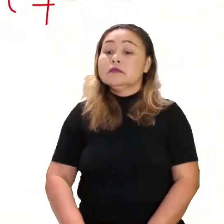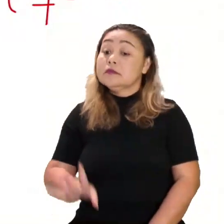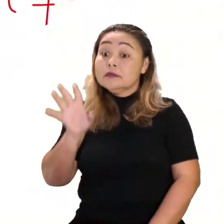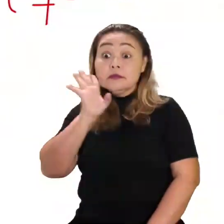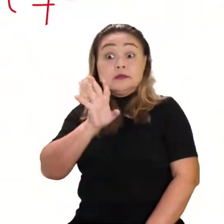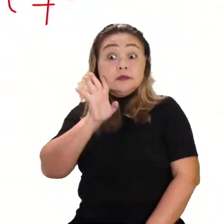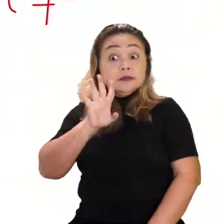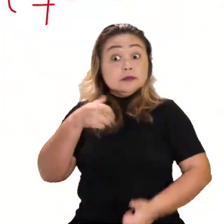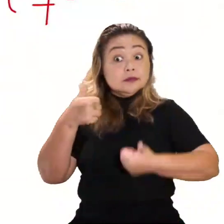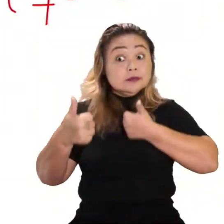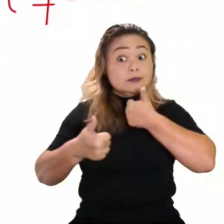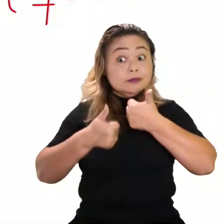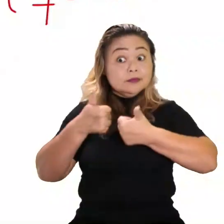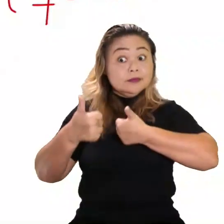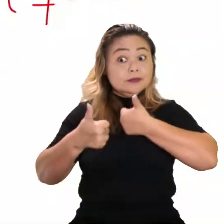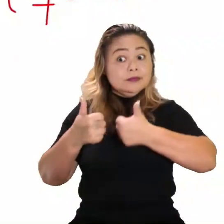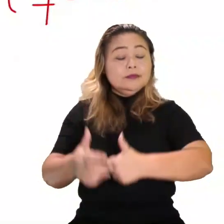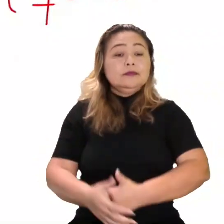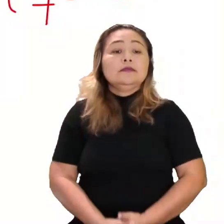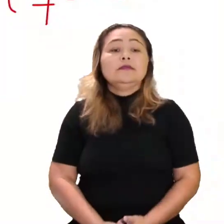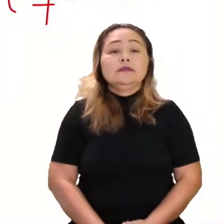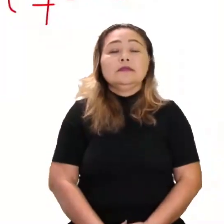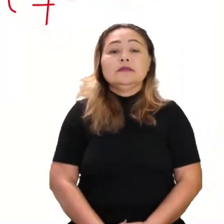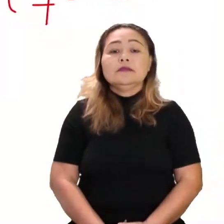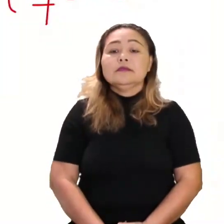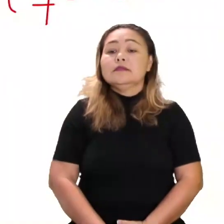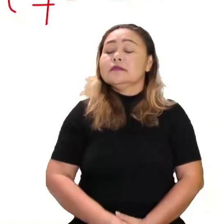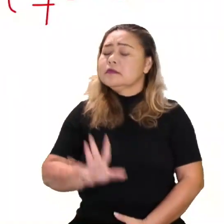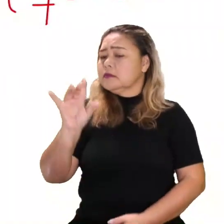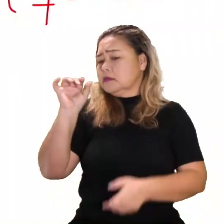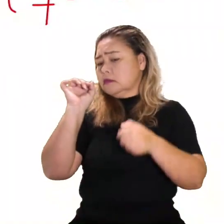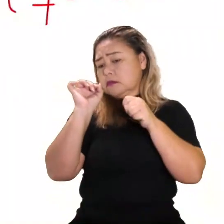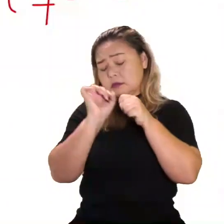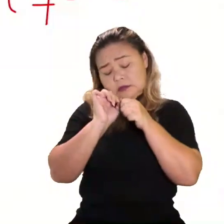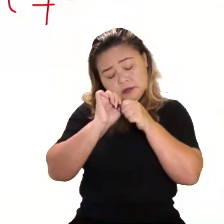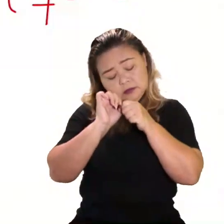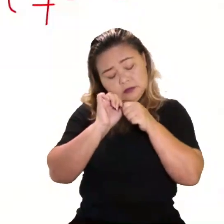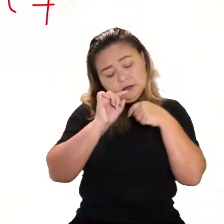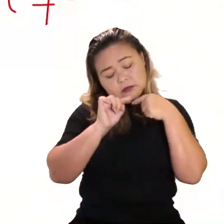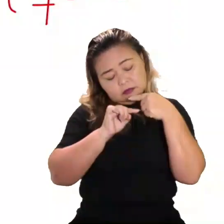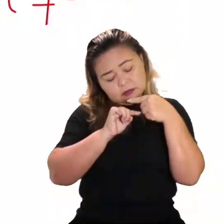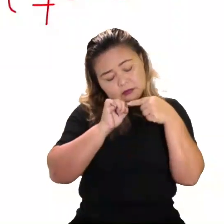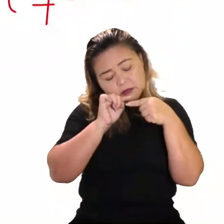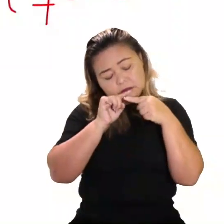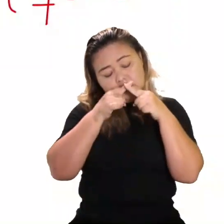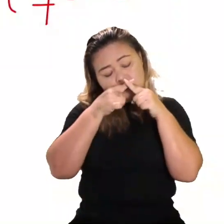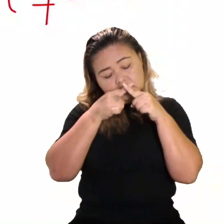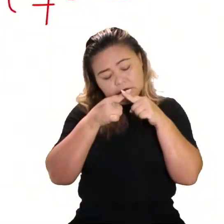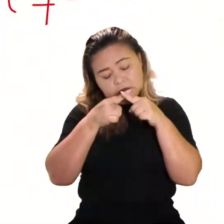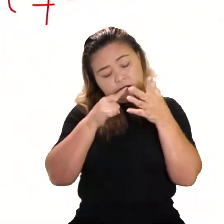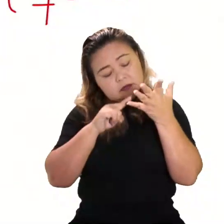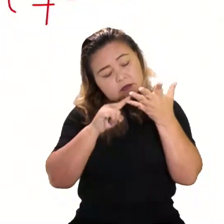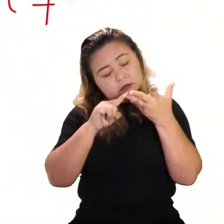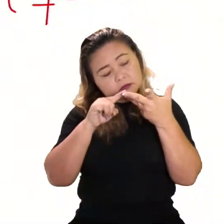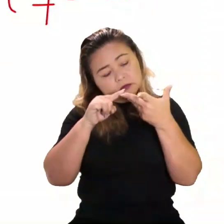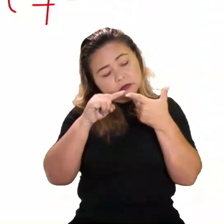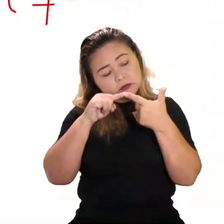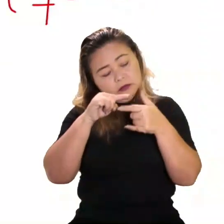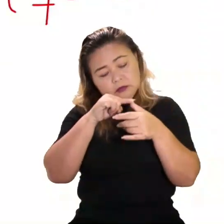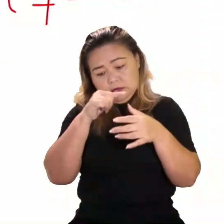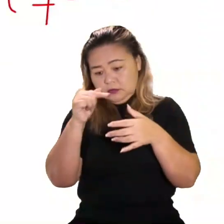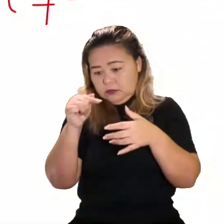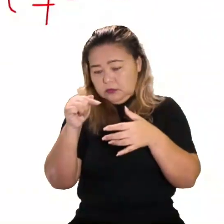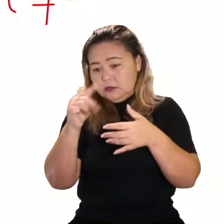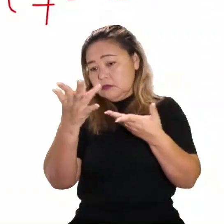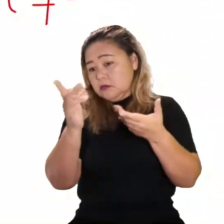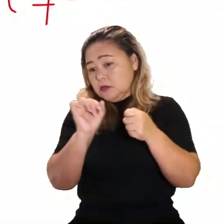Legal, legal, legal. Agora, quem fez da maneira mais prática, né? Como são 7 primeiros termos, lembra que a gente falou